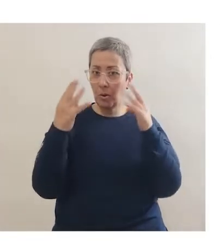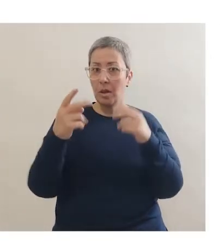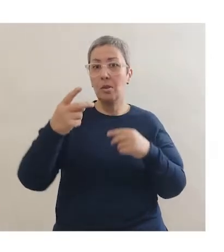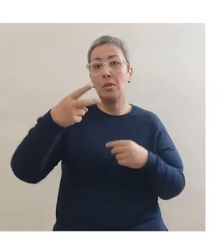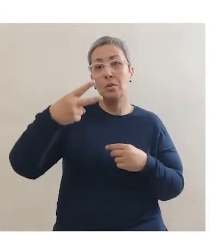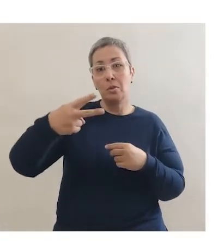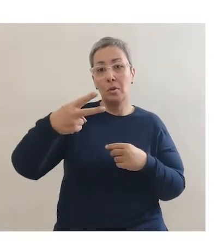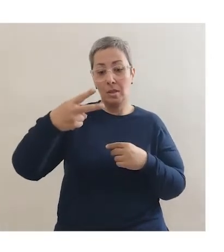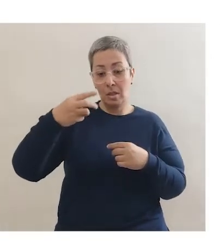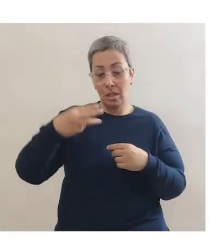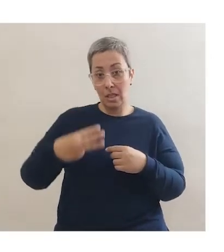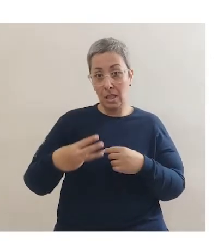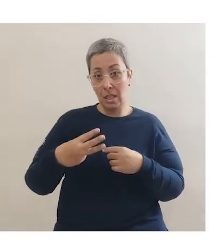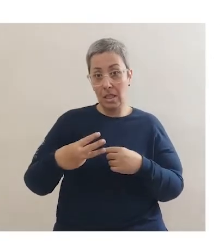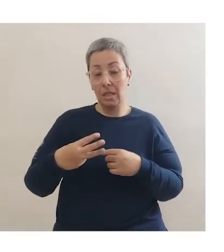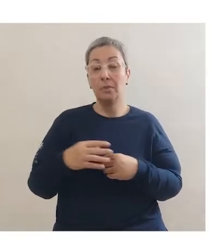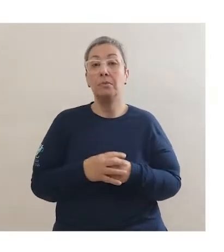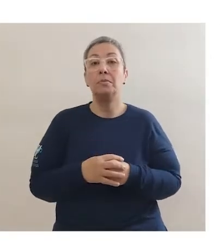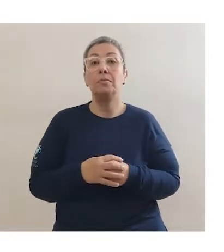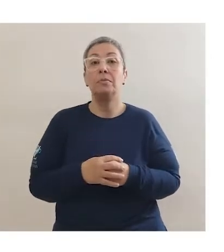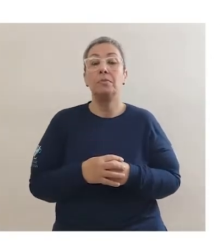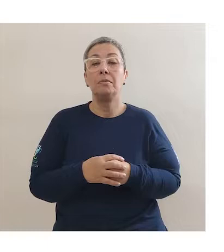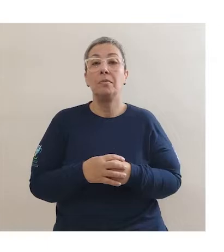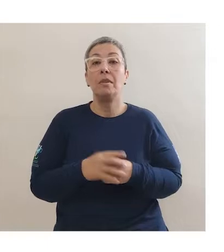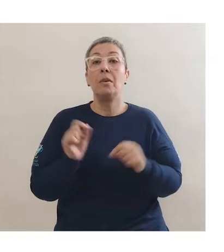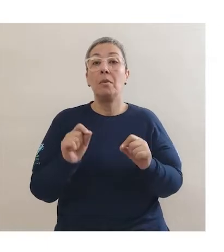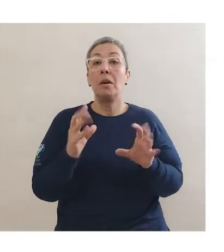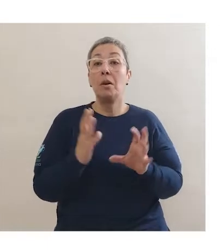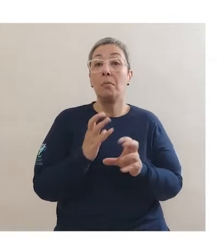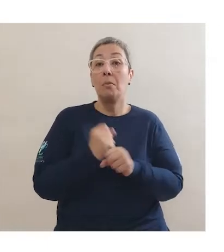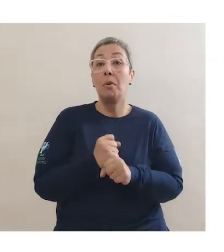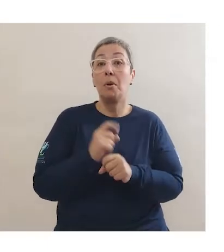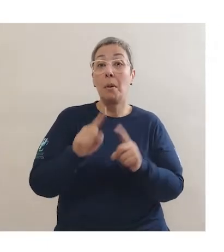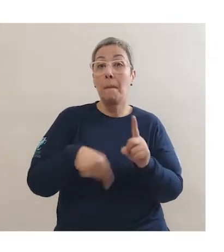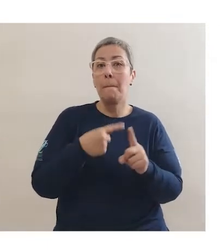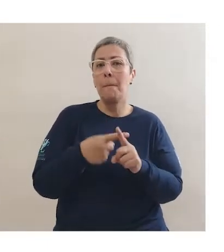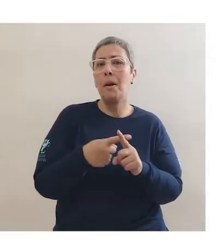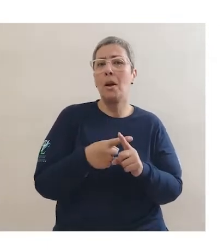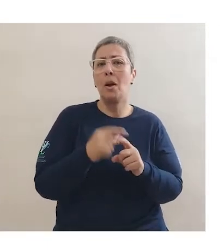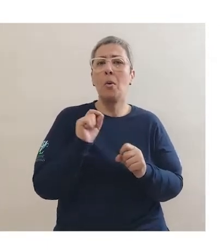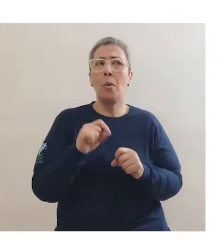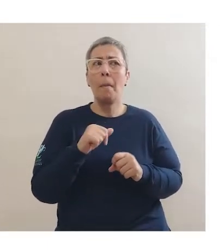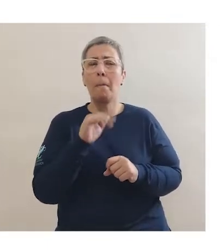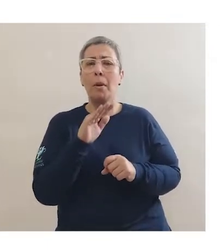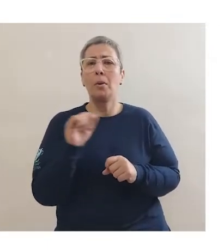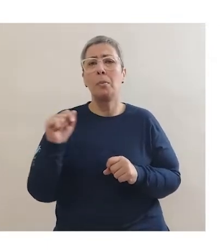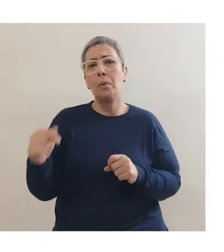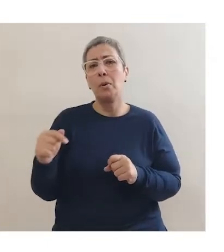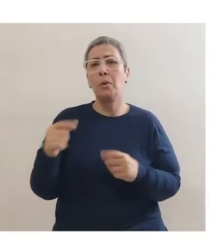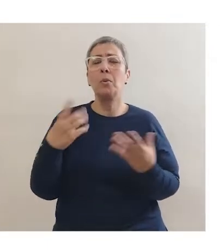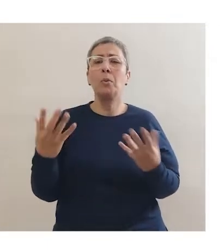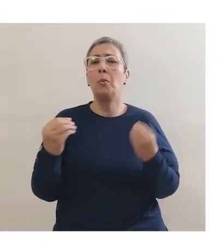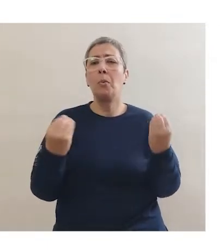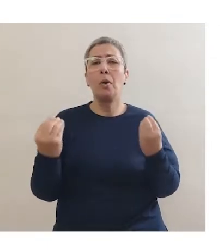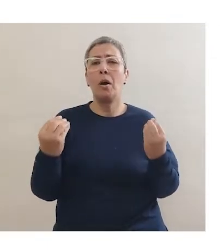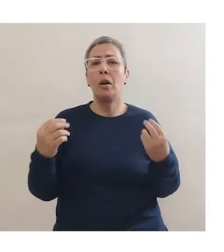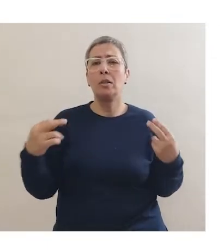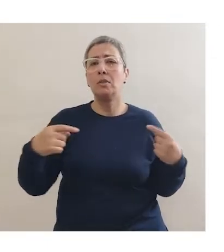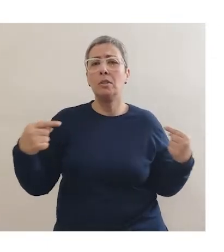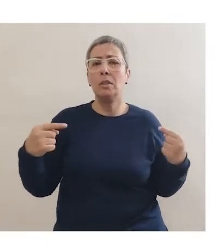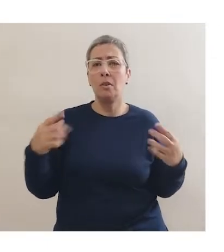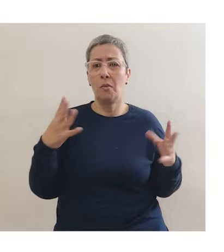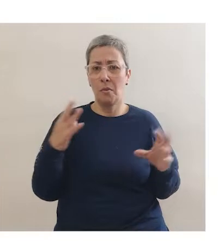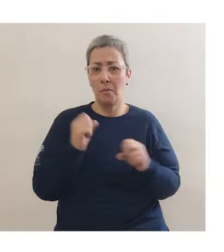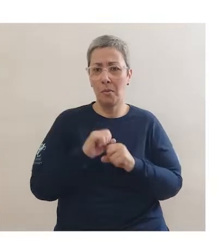1. O 4 representa a casa da unidade de milhar. O 0 representa a casa